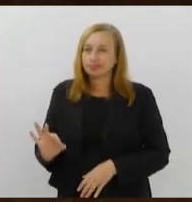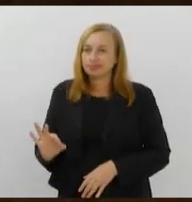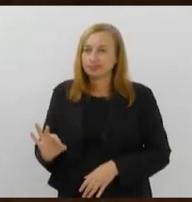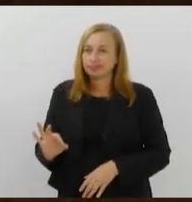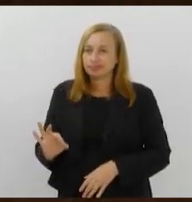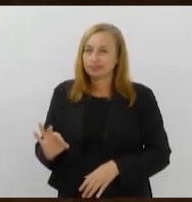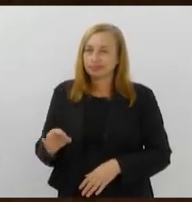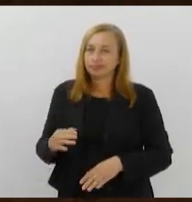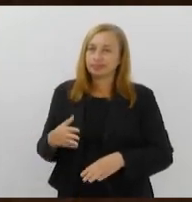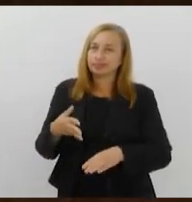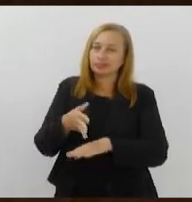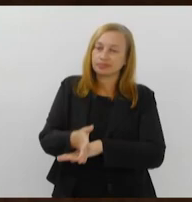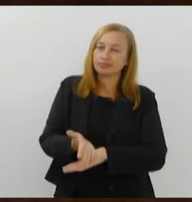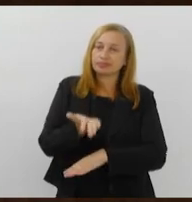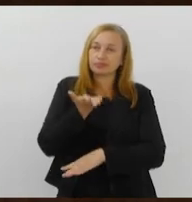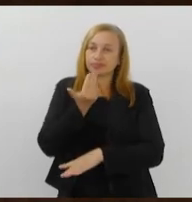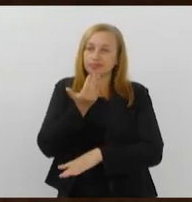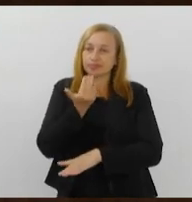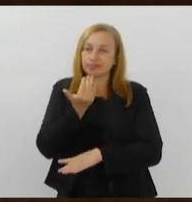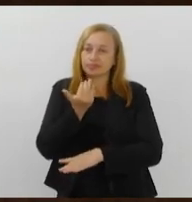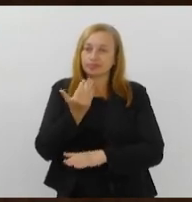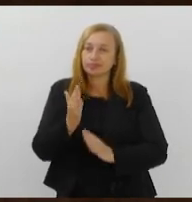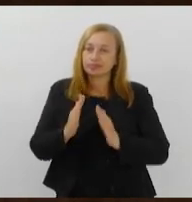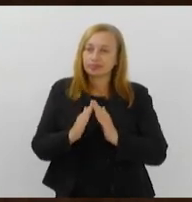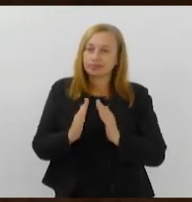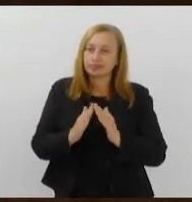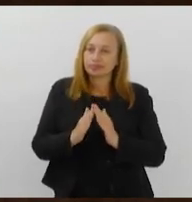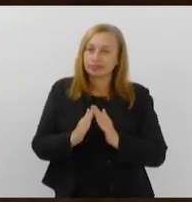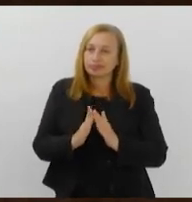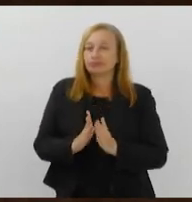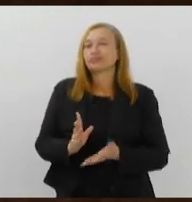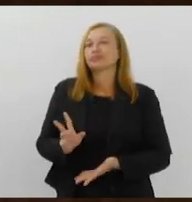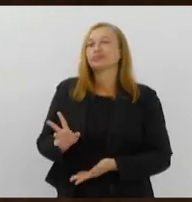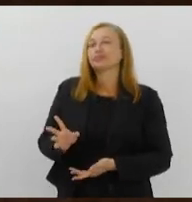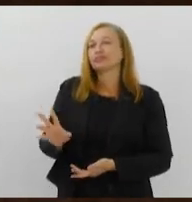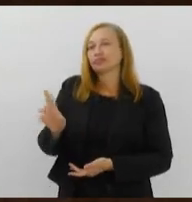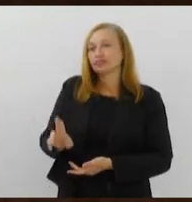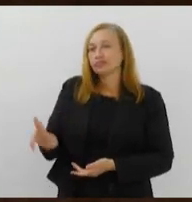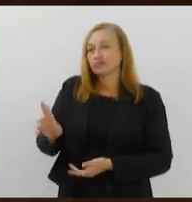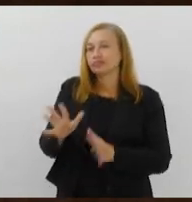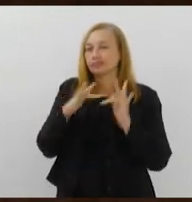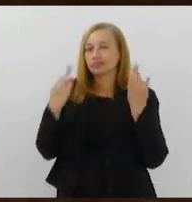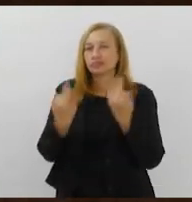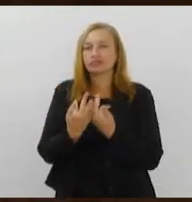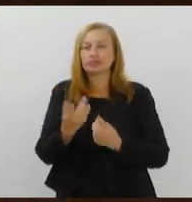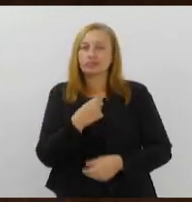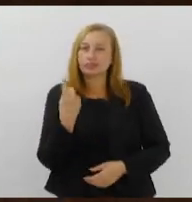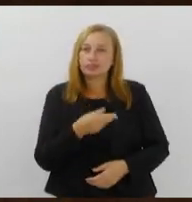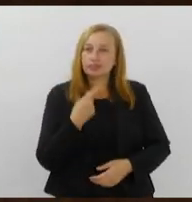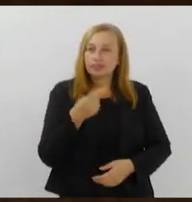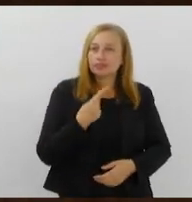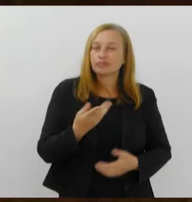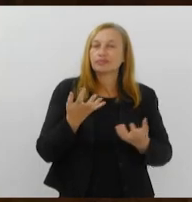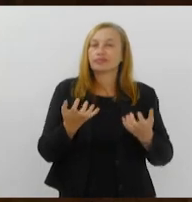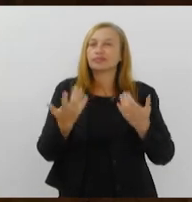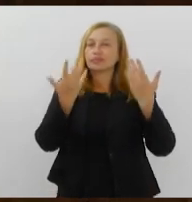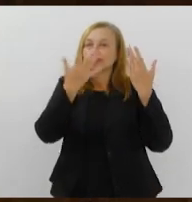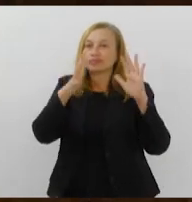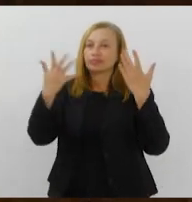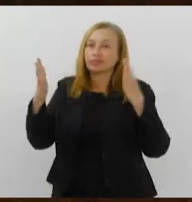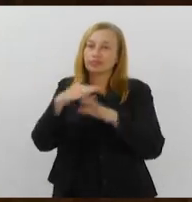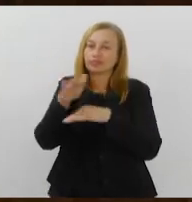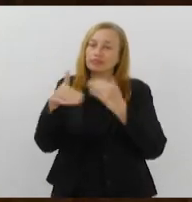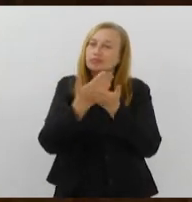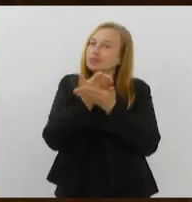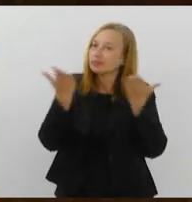mesas, responsável pela continuidade do consumo das famílias, e é disso que a gente está falando. Queria também saudar todos aqueles